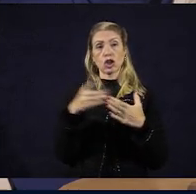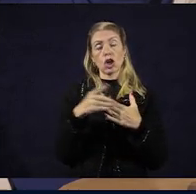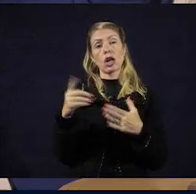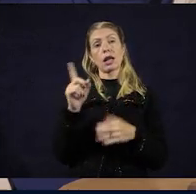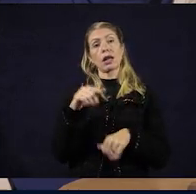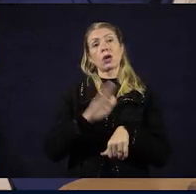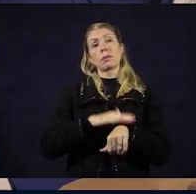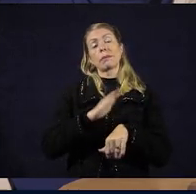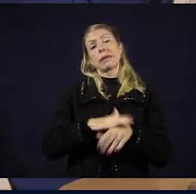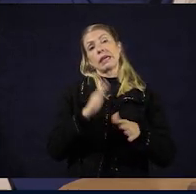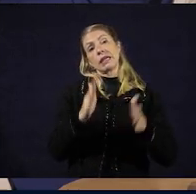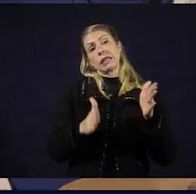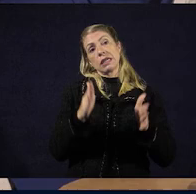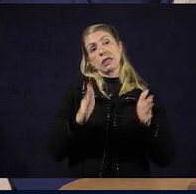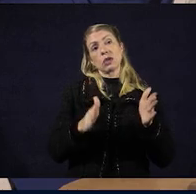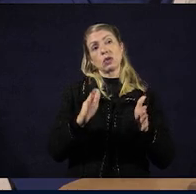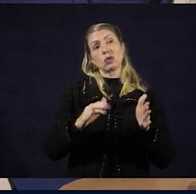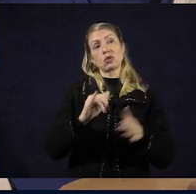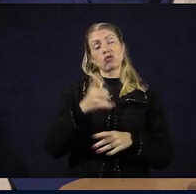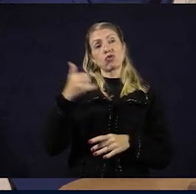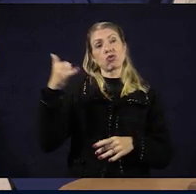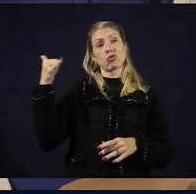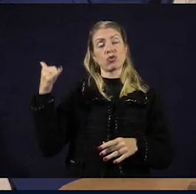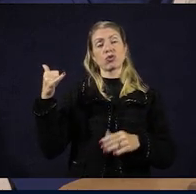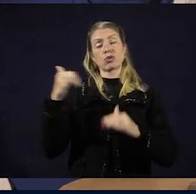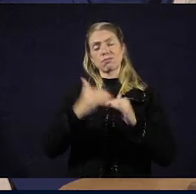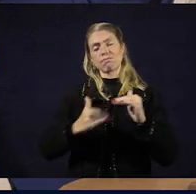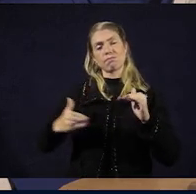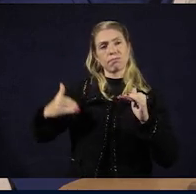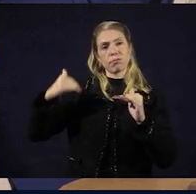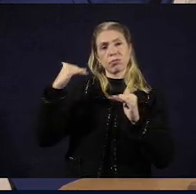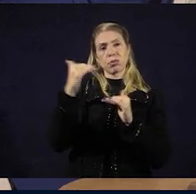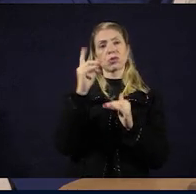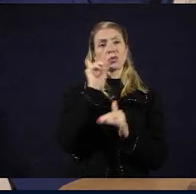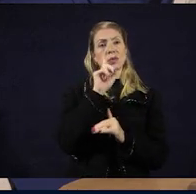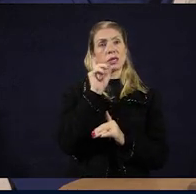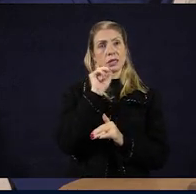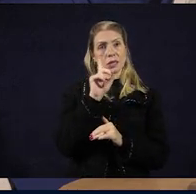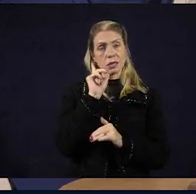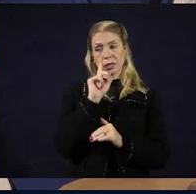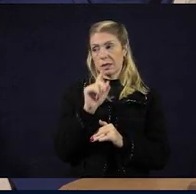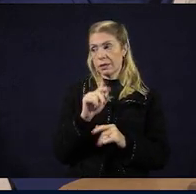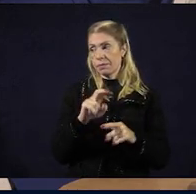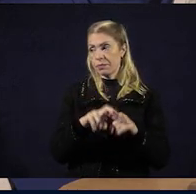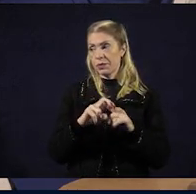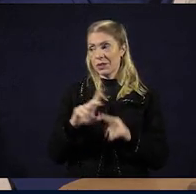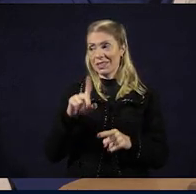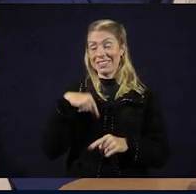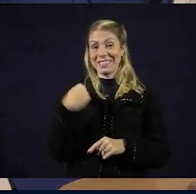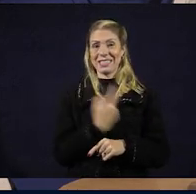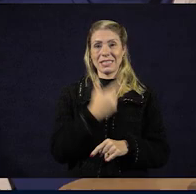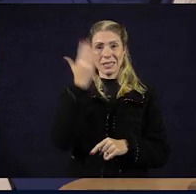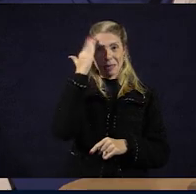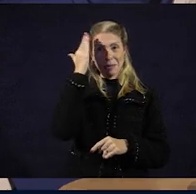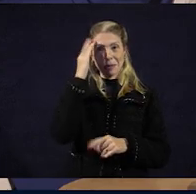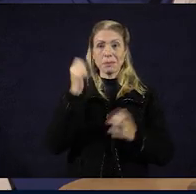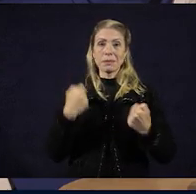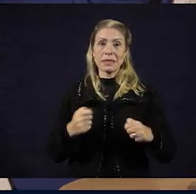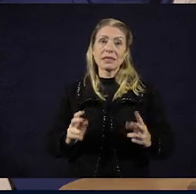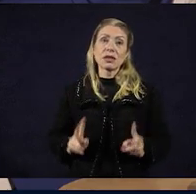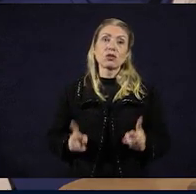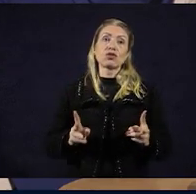algum espaço para essa taxa de juros americano a subir então significa que esse movimento no fundo ele deve continuar e o Brasil